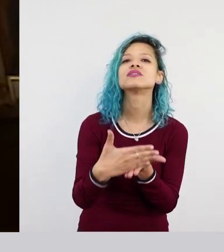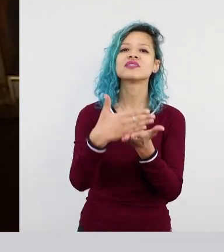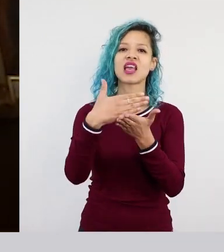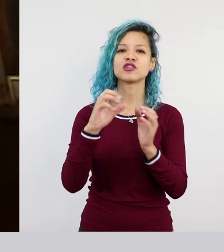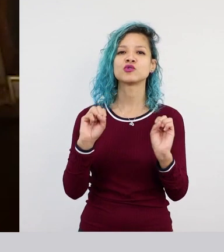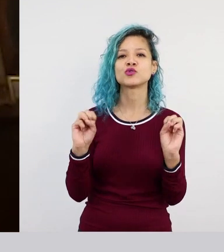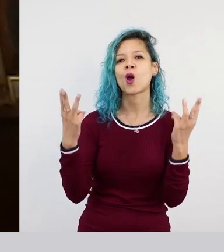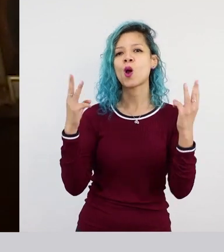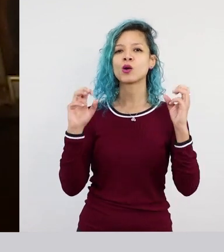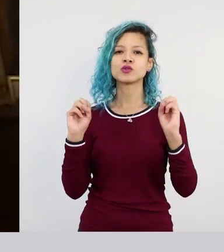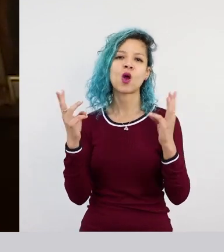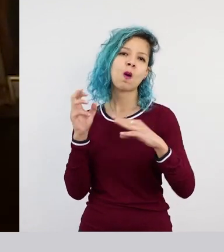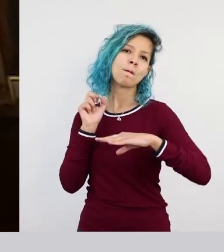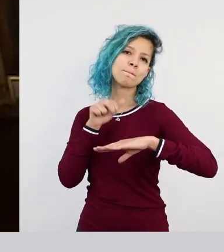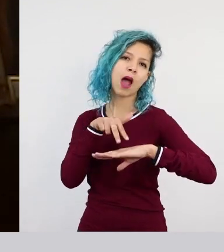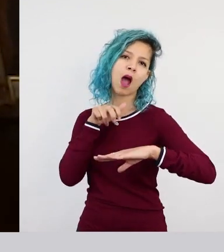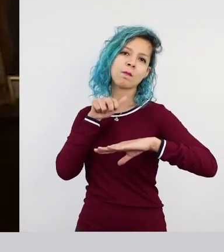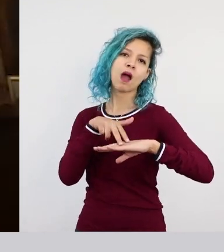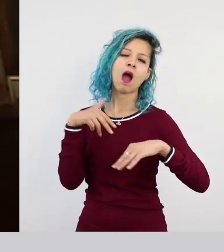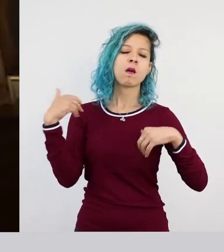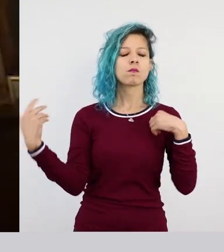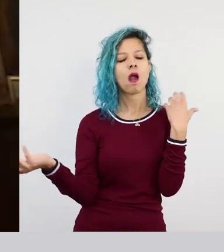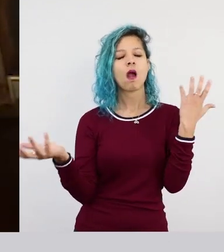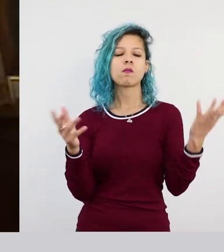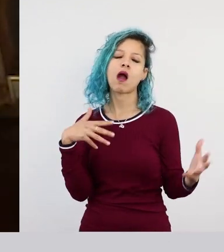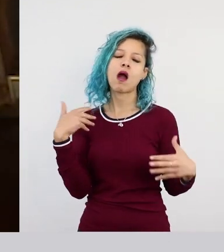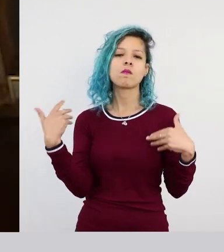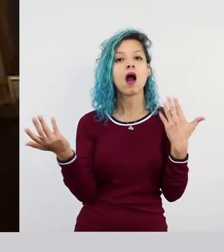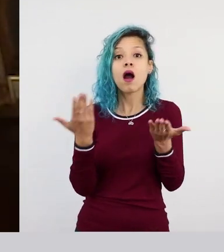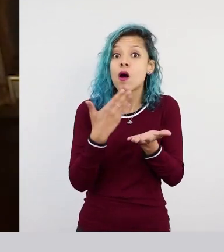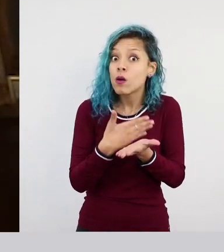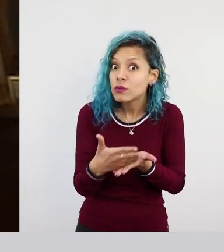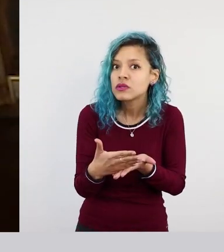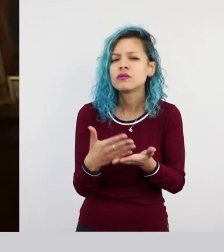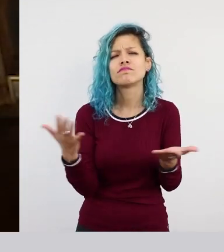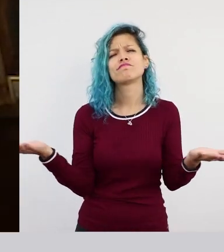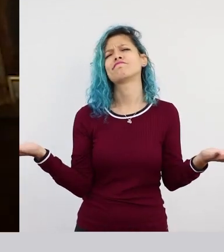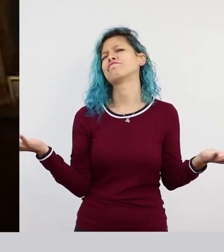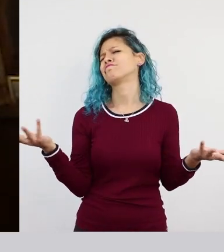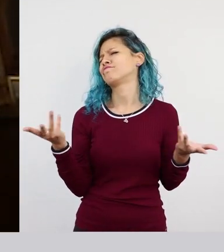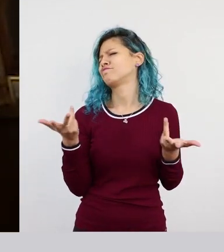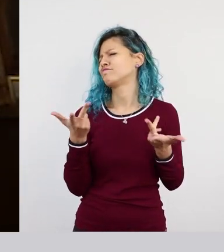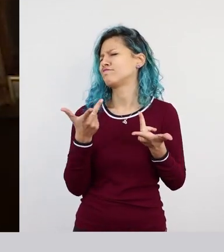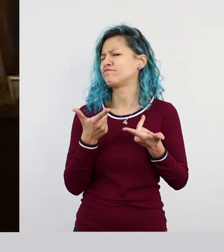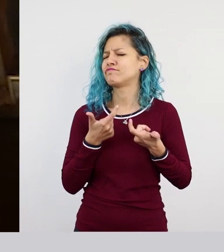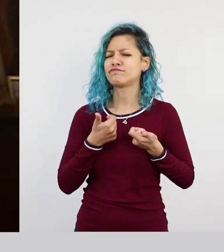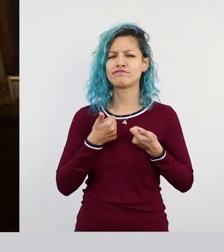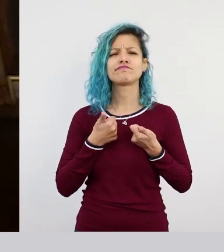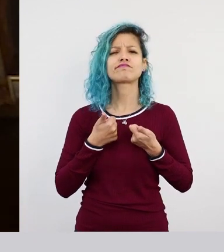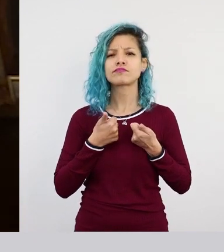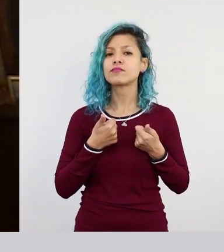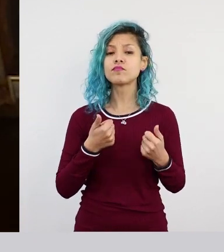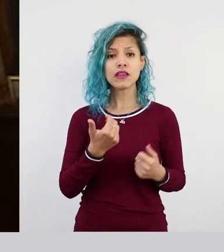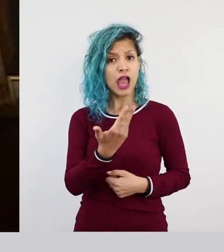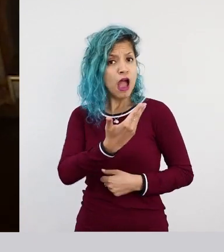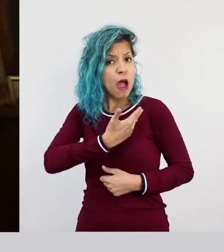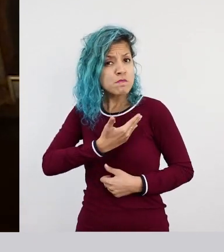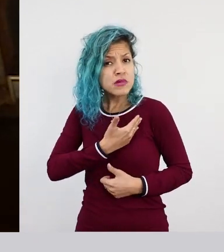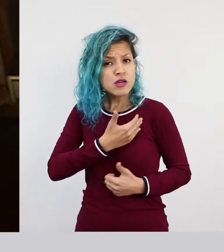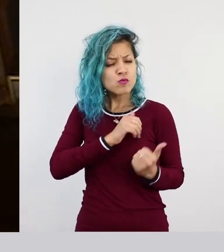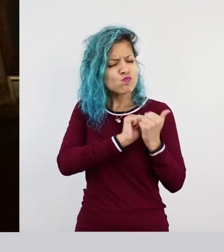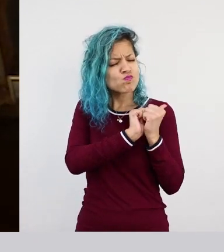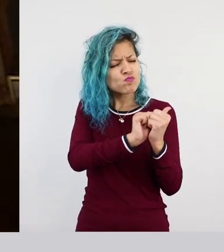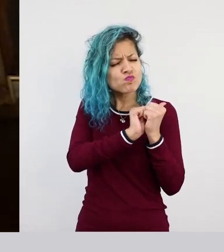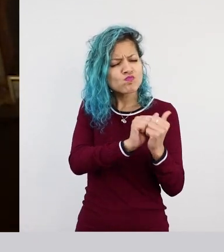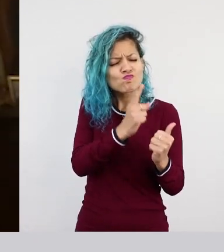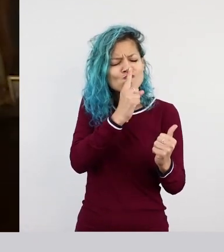comecei. Comecei a fazer show, fazer show, fazer show. E foi maravilhoso. Fiz grandes e